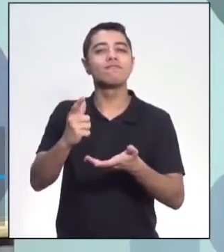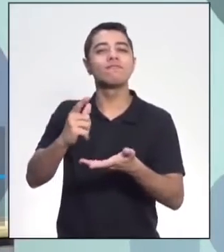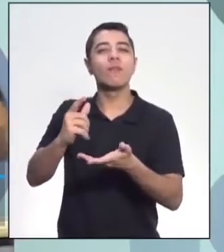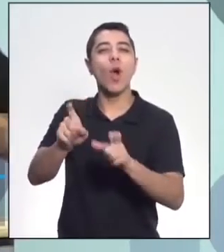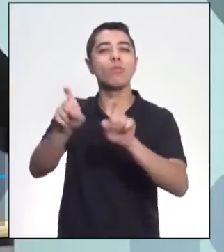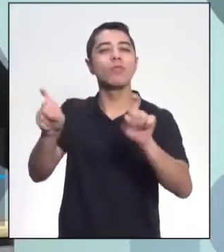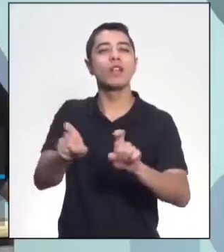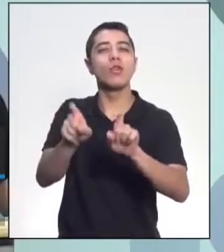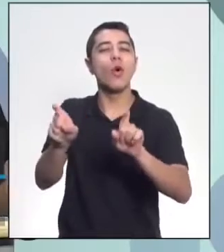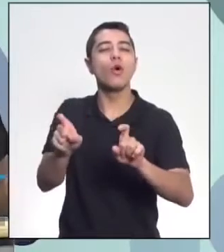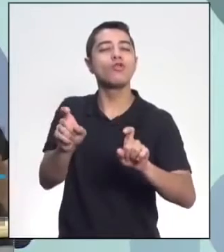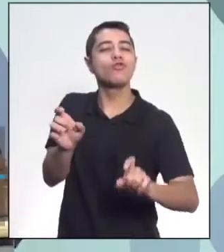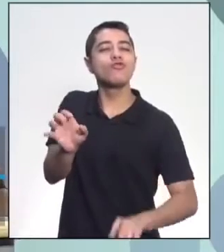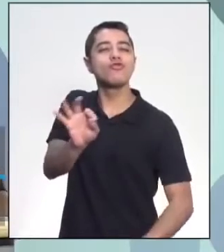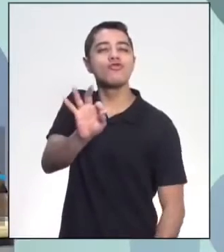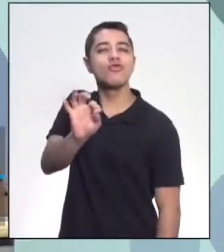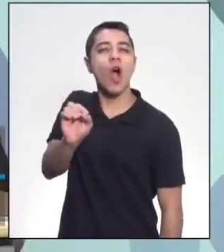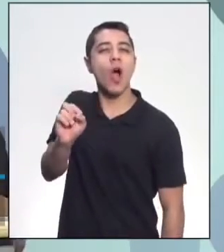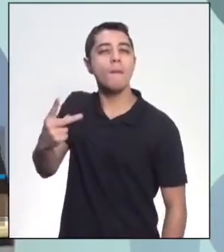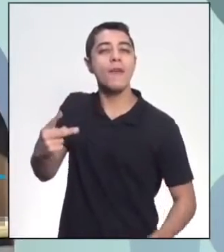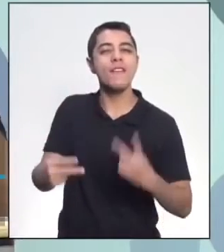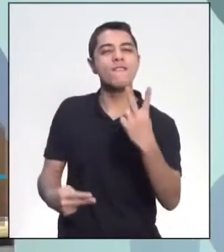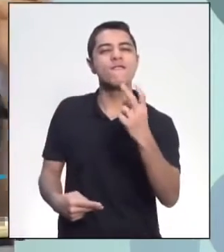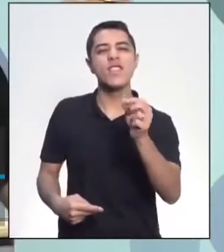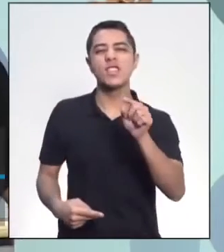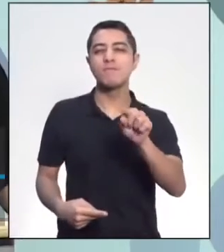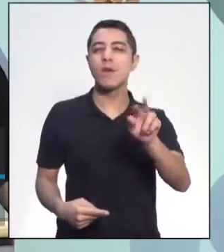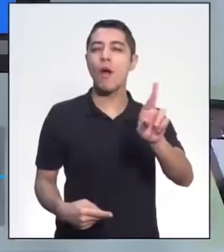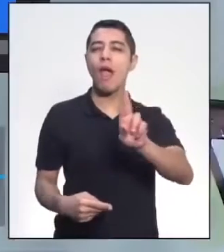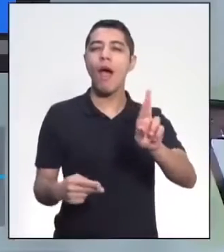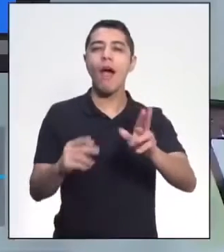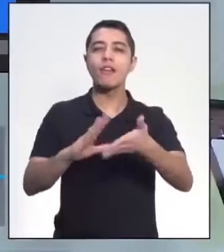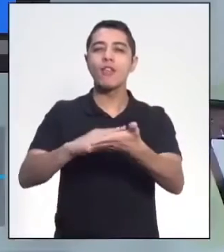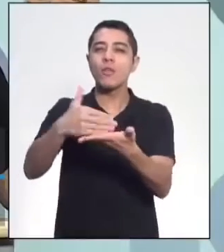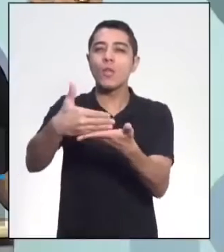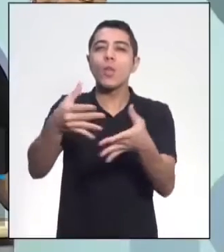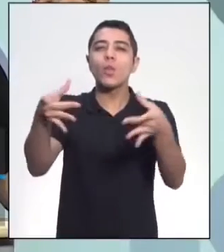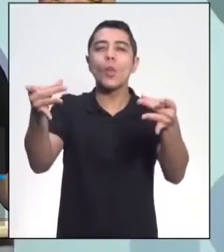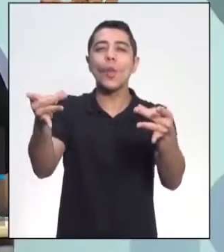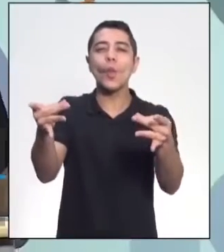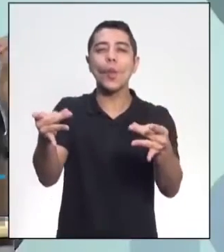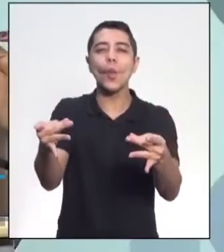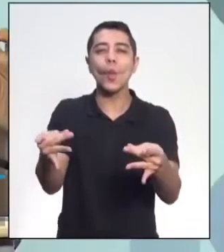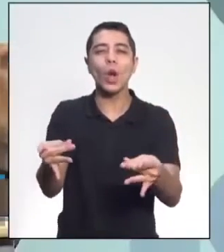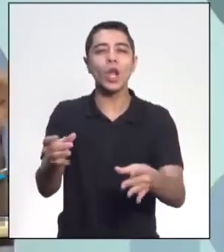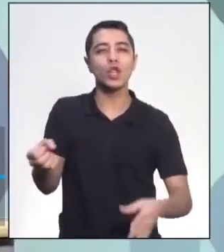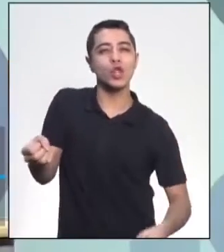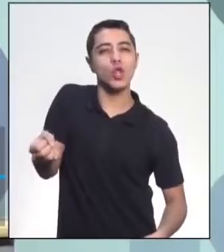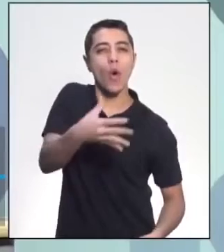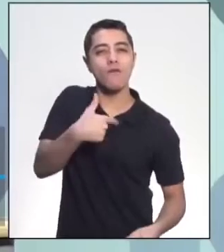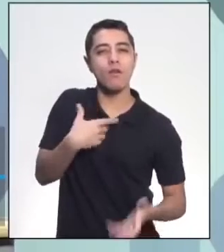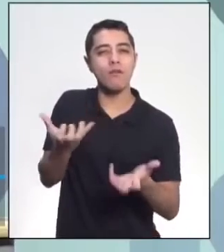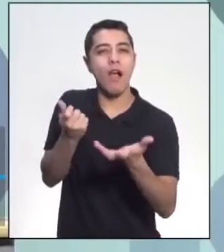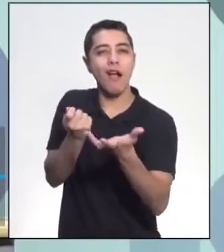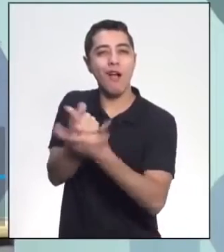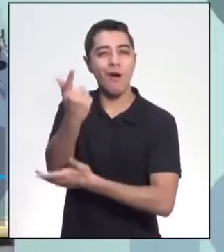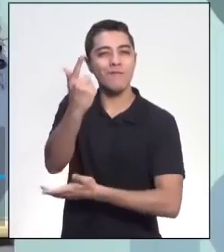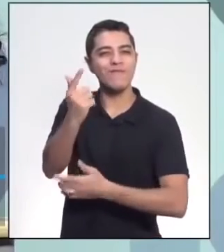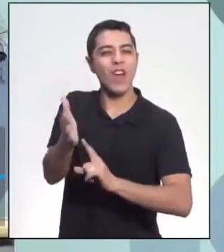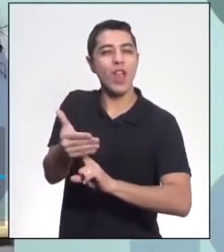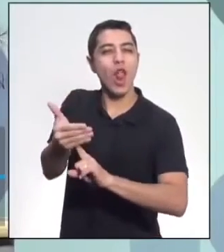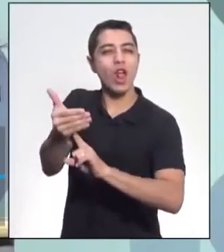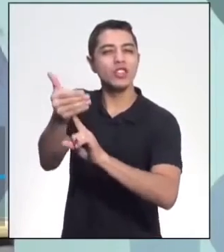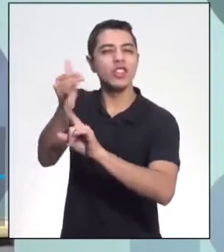Faz tudo. Ai, gente. Parece uma folhinha de papel. Nossa, gente, vocês sabem qual que é? Ai, eu queria. Aquele suporte